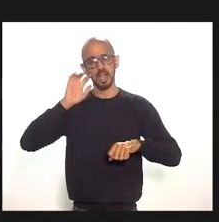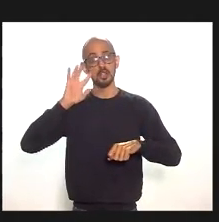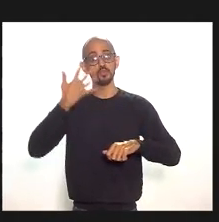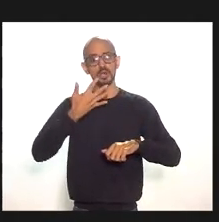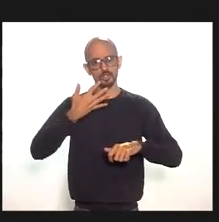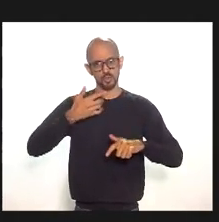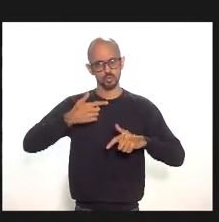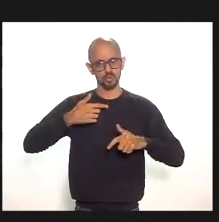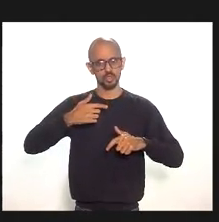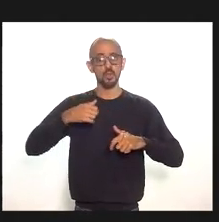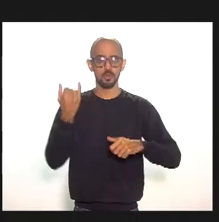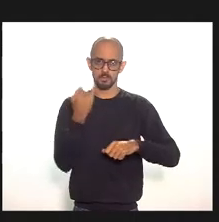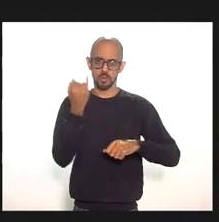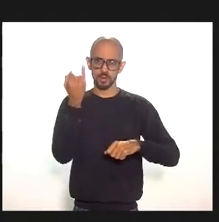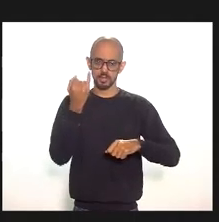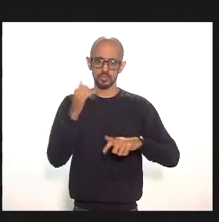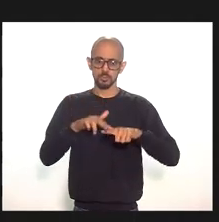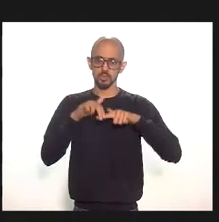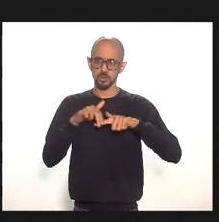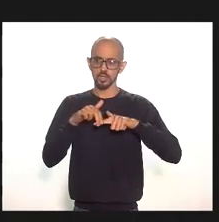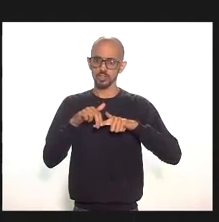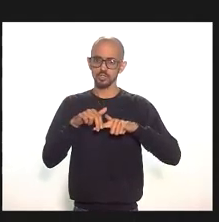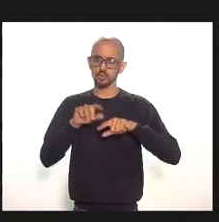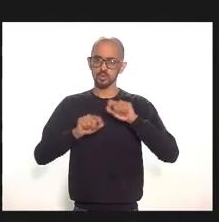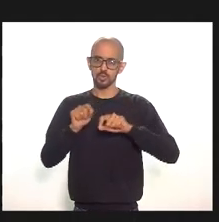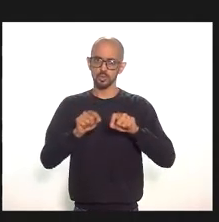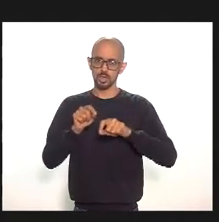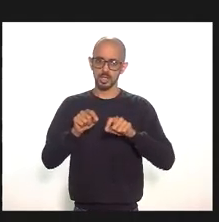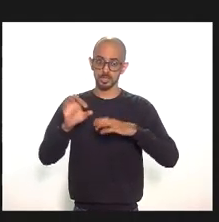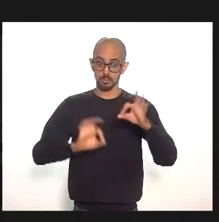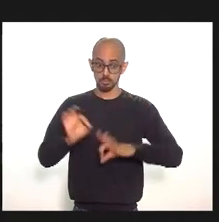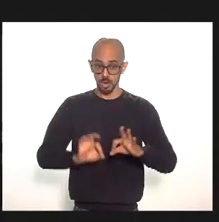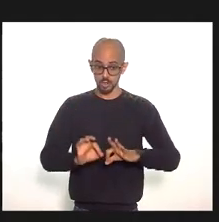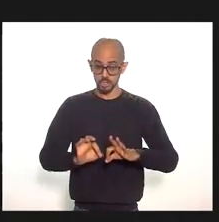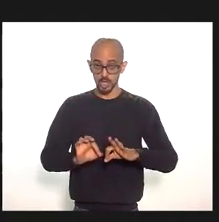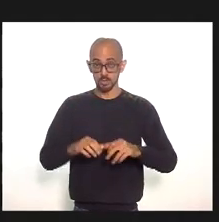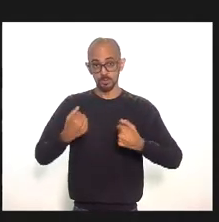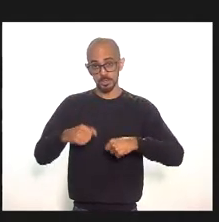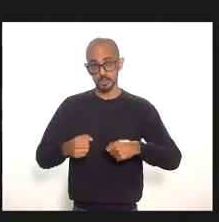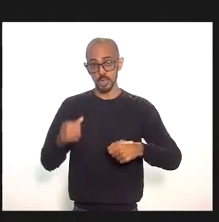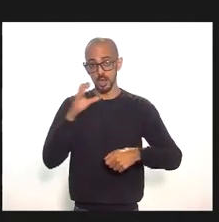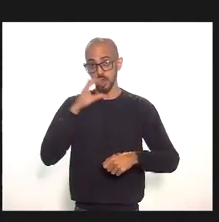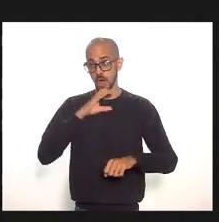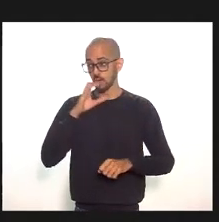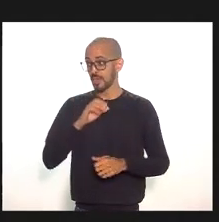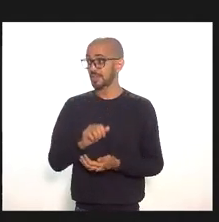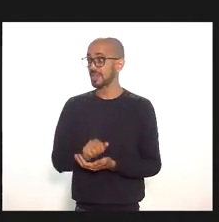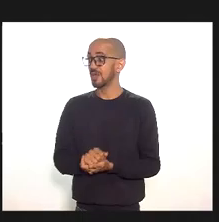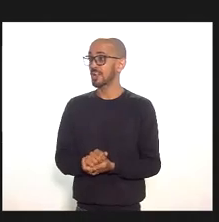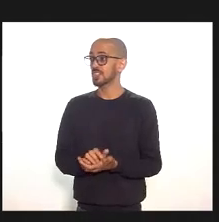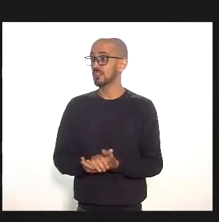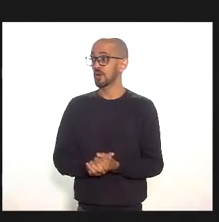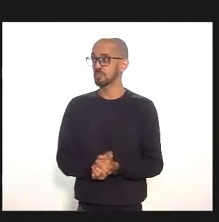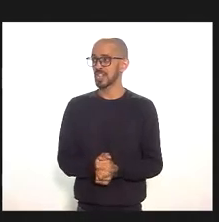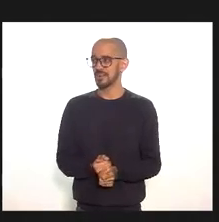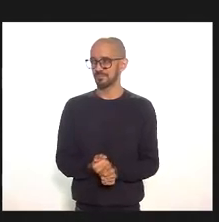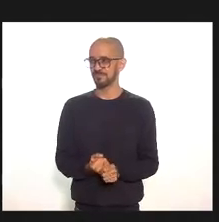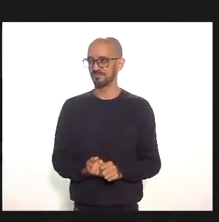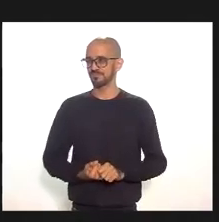o meu apelo à Vossa Excelência para que traga esse projeto em pauta o mais breve possível. E aqui faço coro